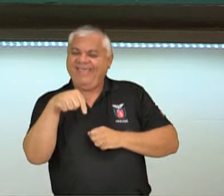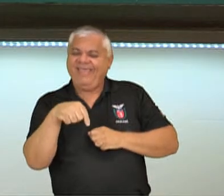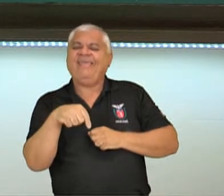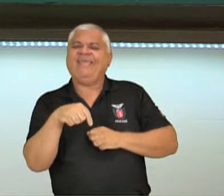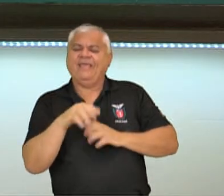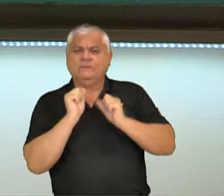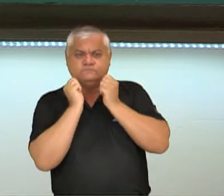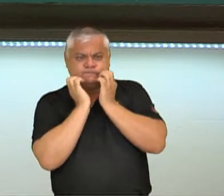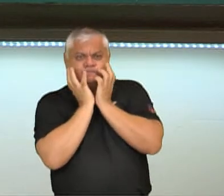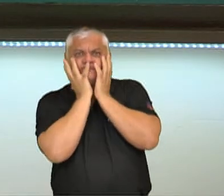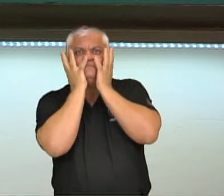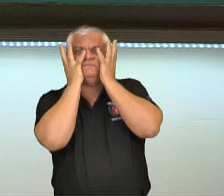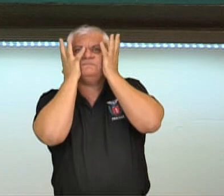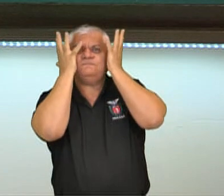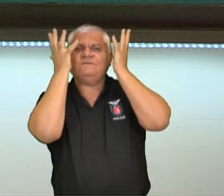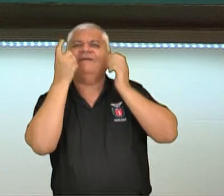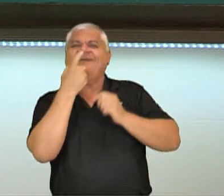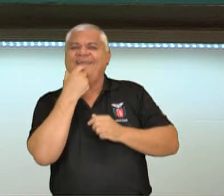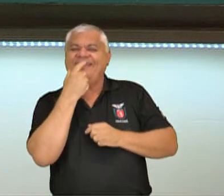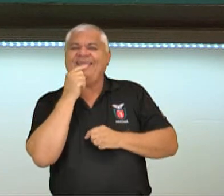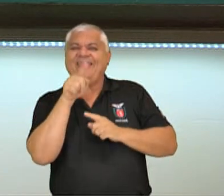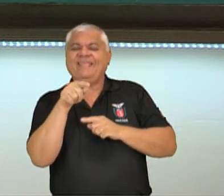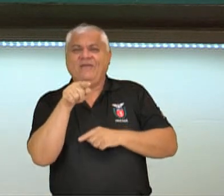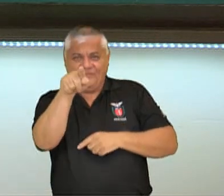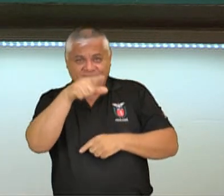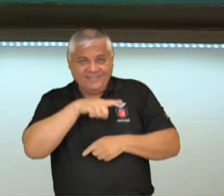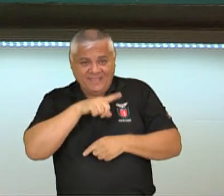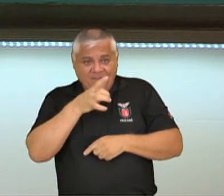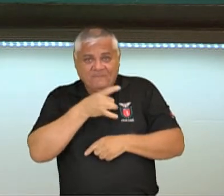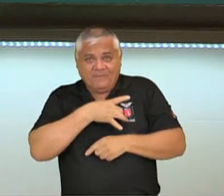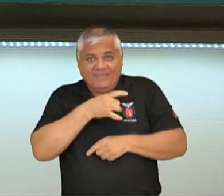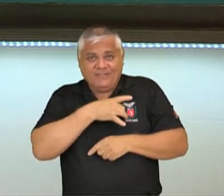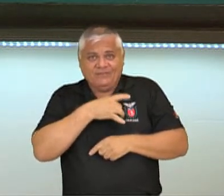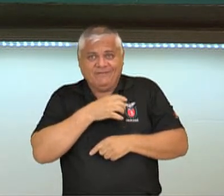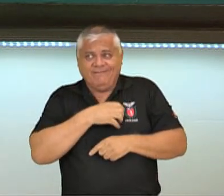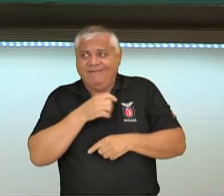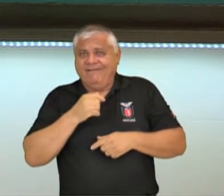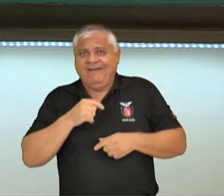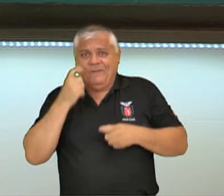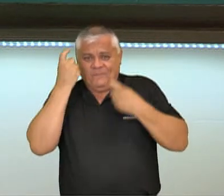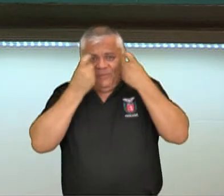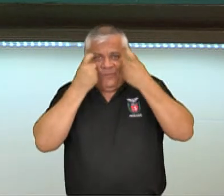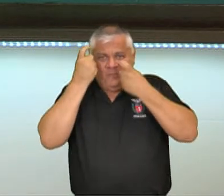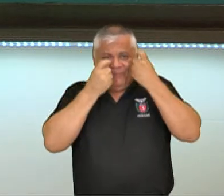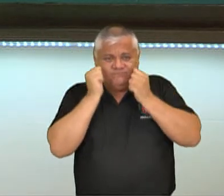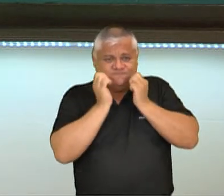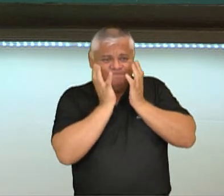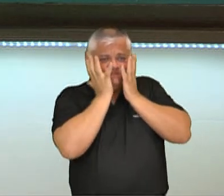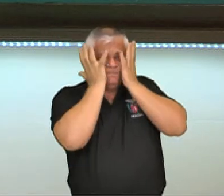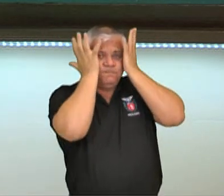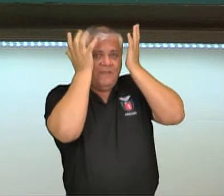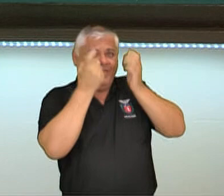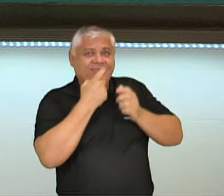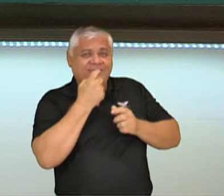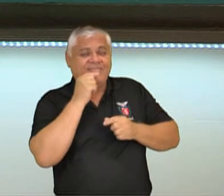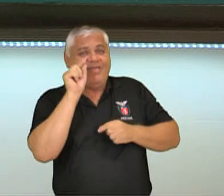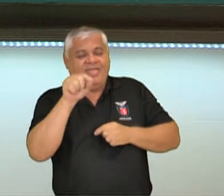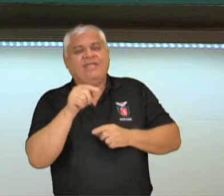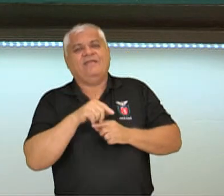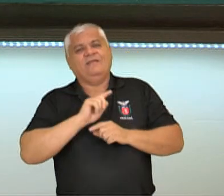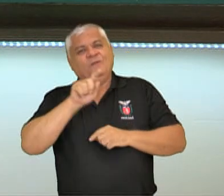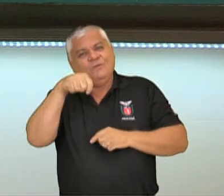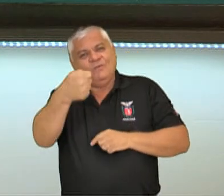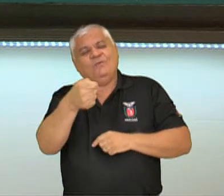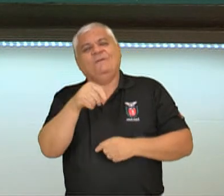vermelho, né? Com o rosto todo vermelho. Então, se você tem muito medo de ficar vermelho em determinadas situações, talvez